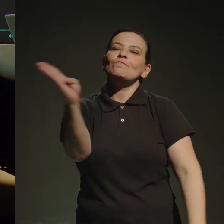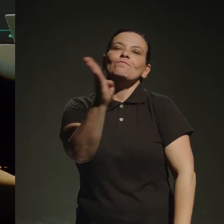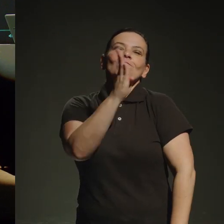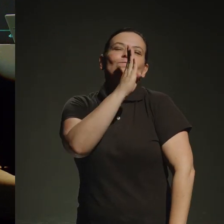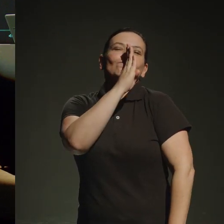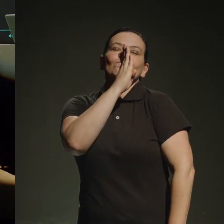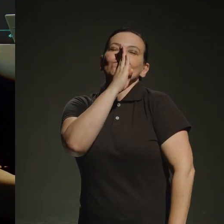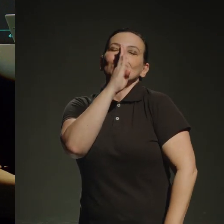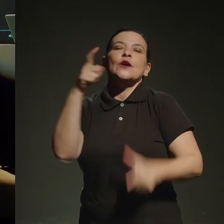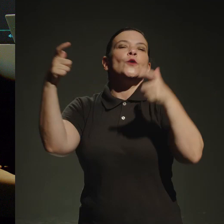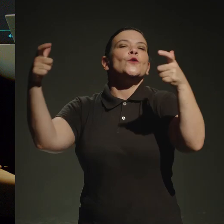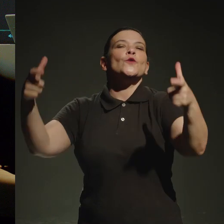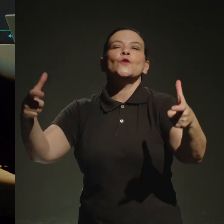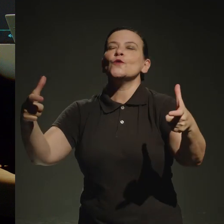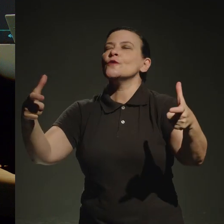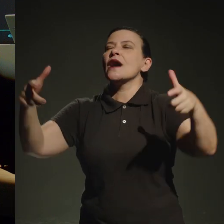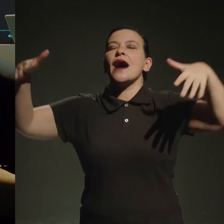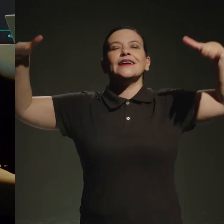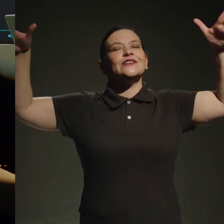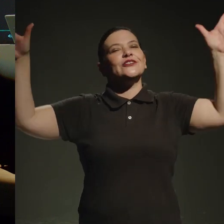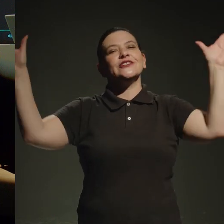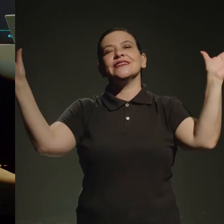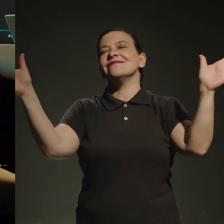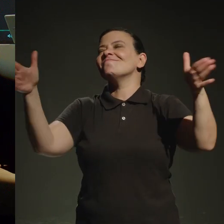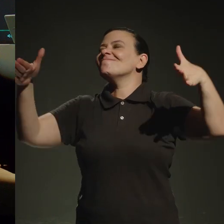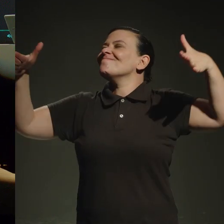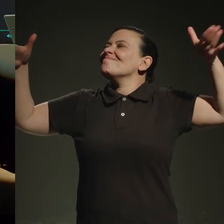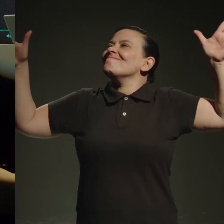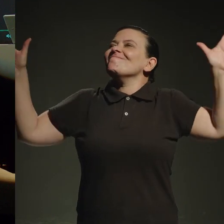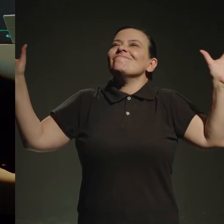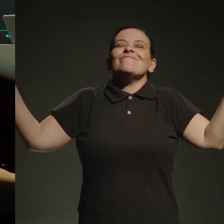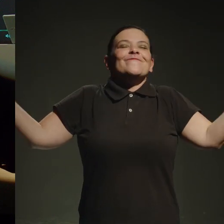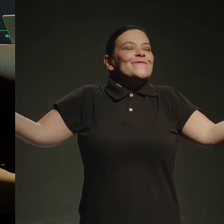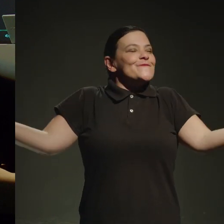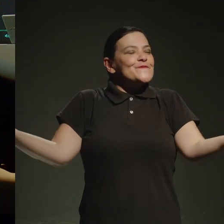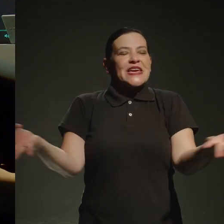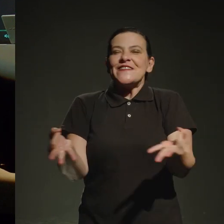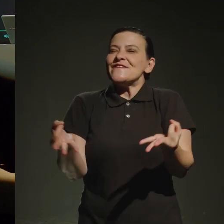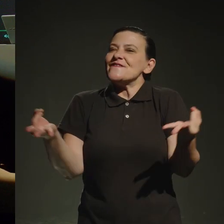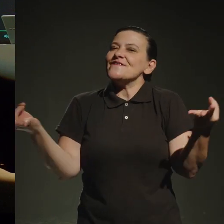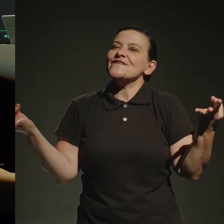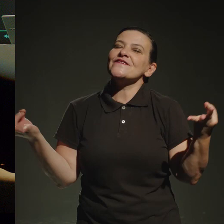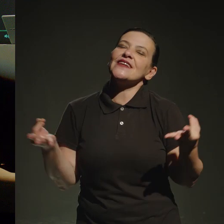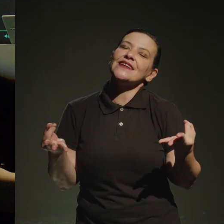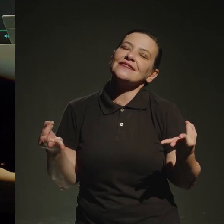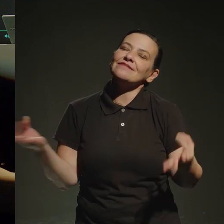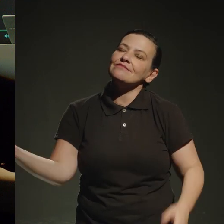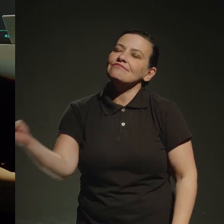Ah, esta coisa sagrada, o silêncio, onde habitam os anjos. No